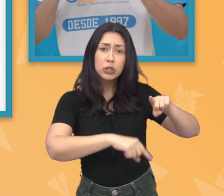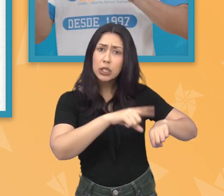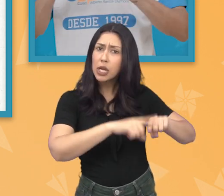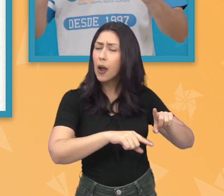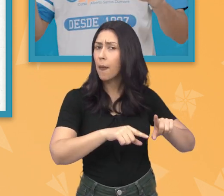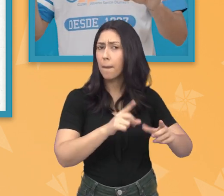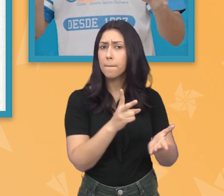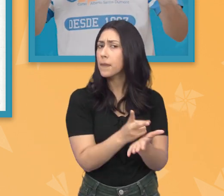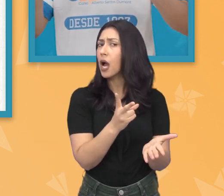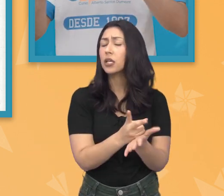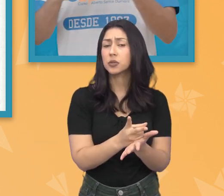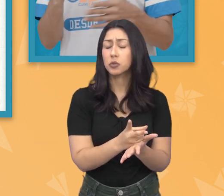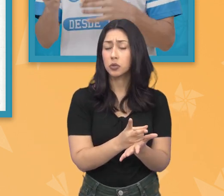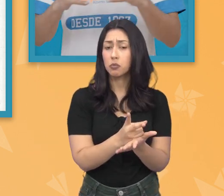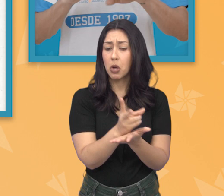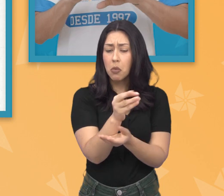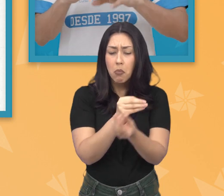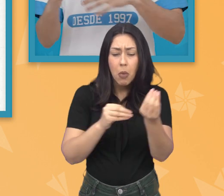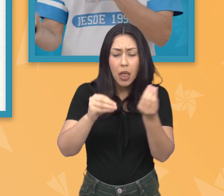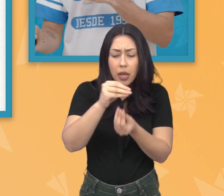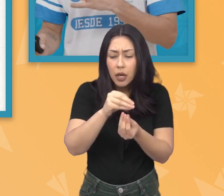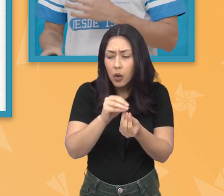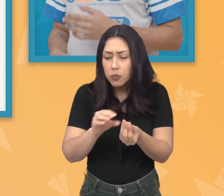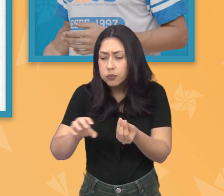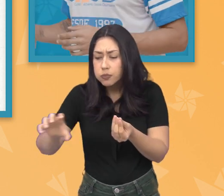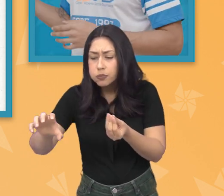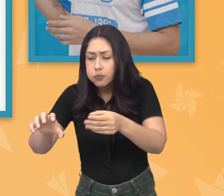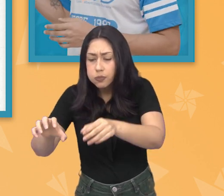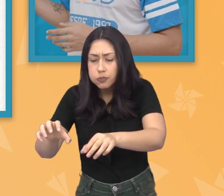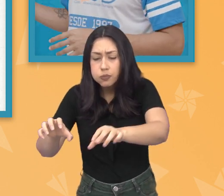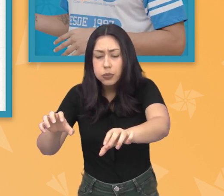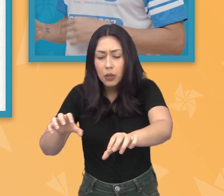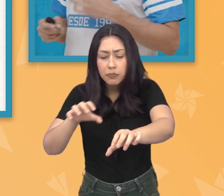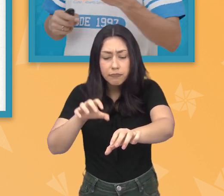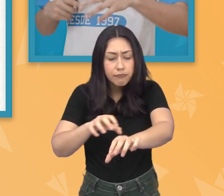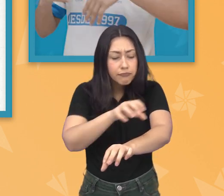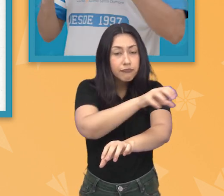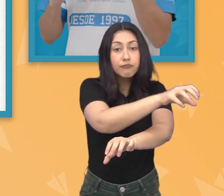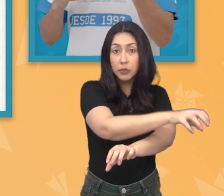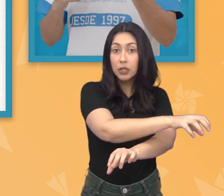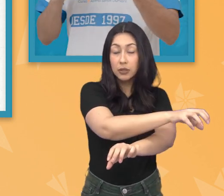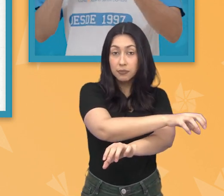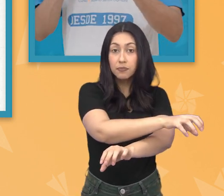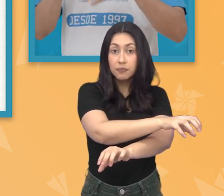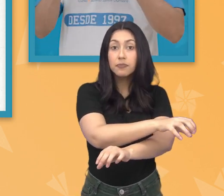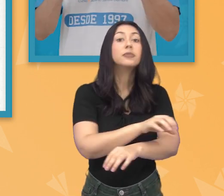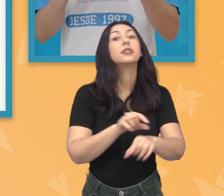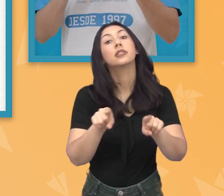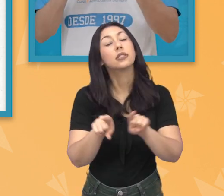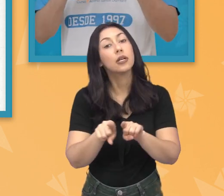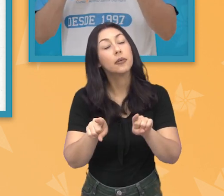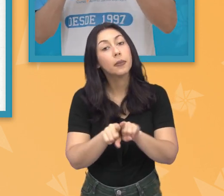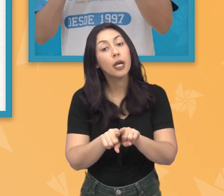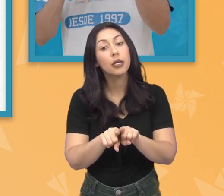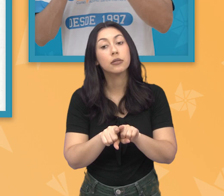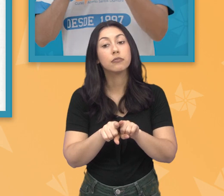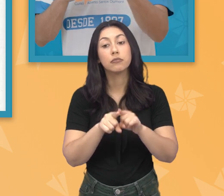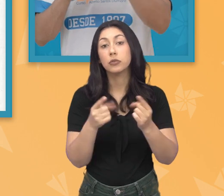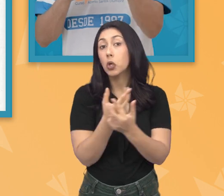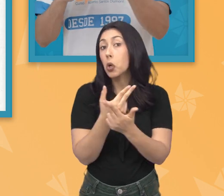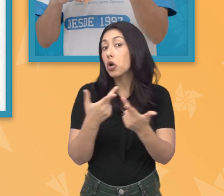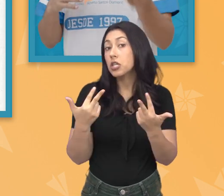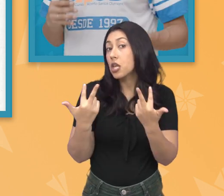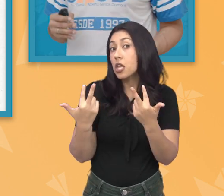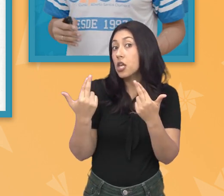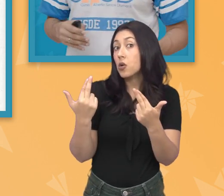materiais, diferentes substâncias que estão ali misturadas, né, e também substâncias